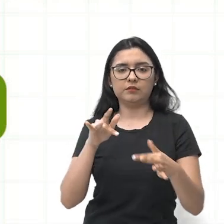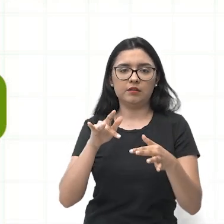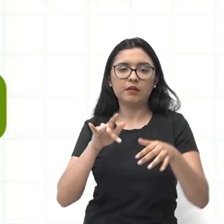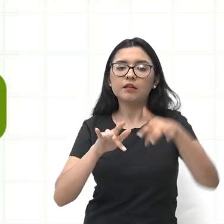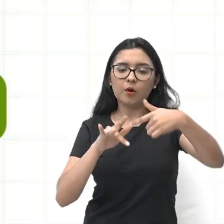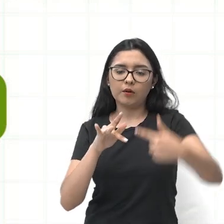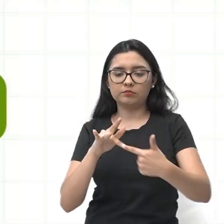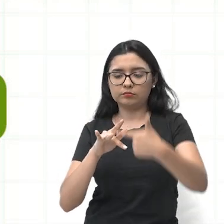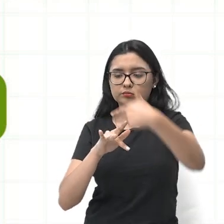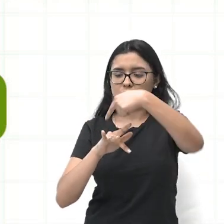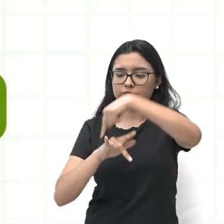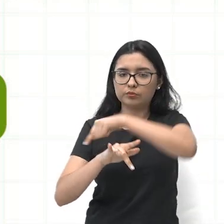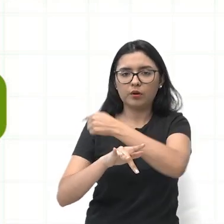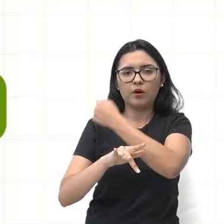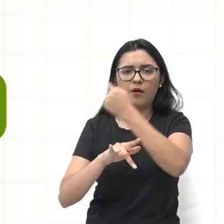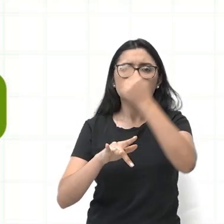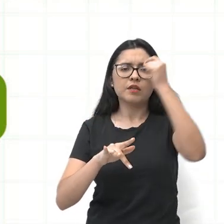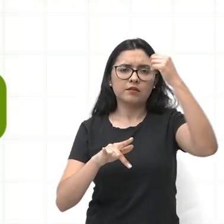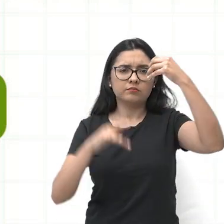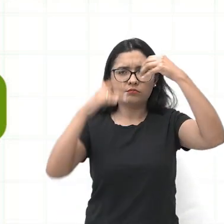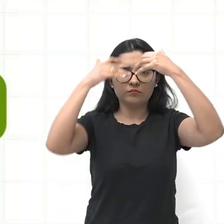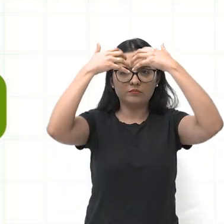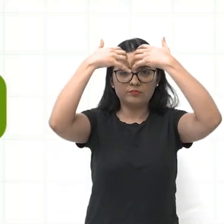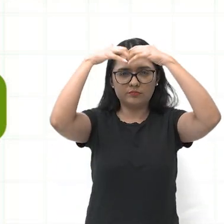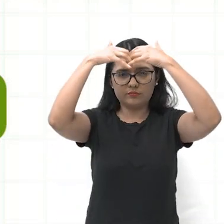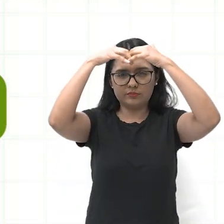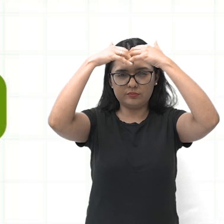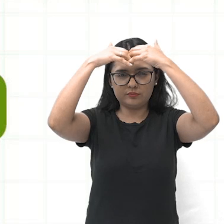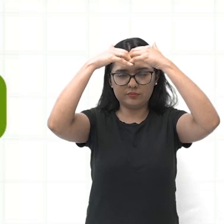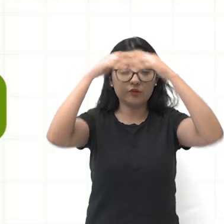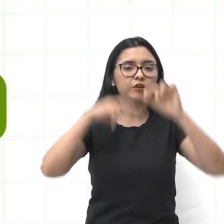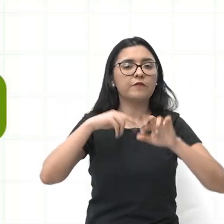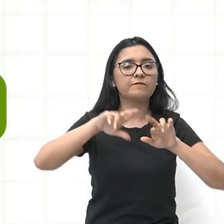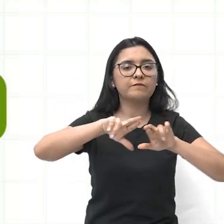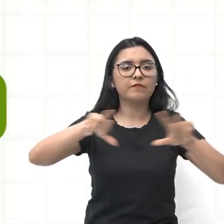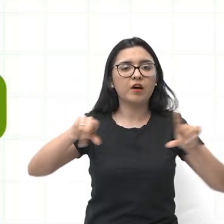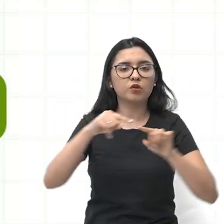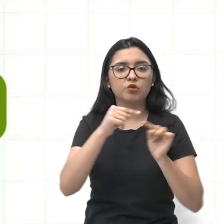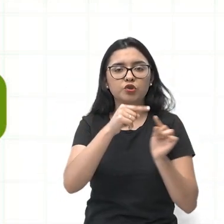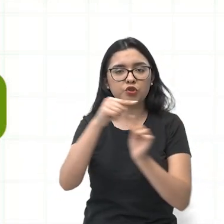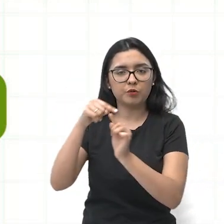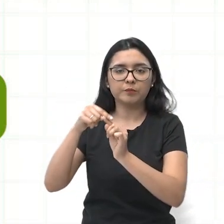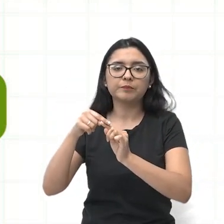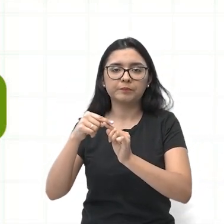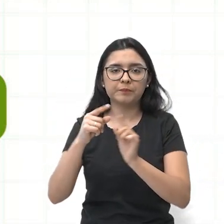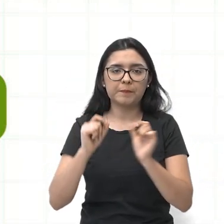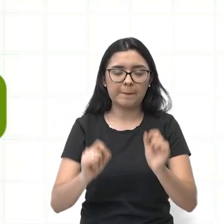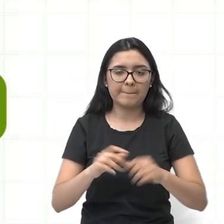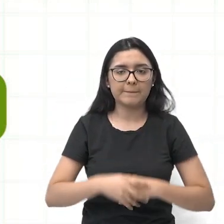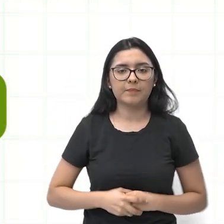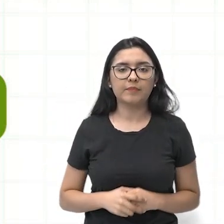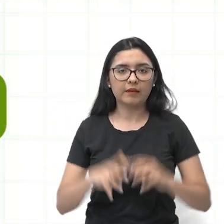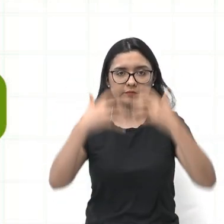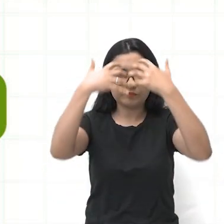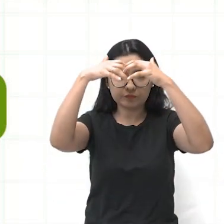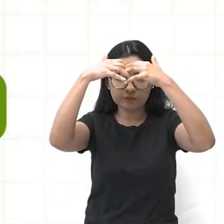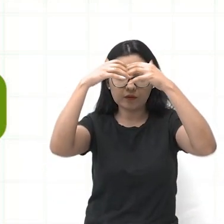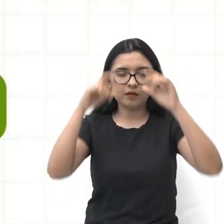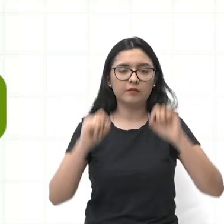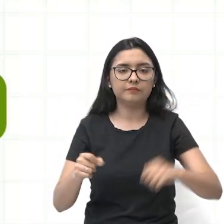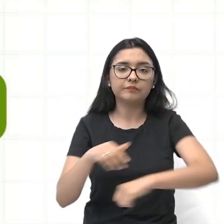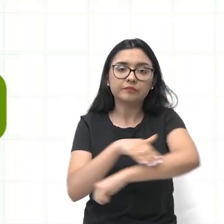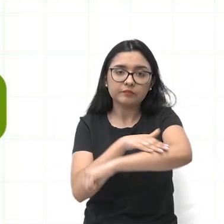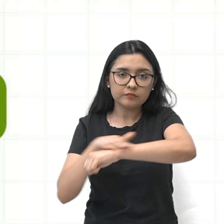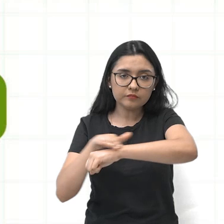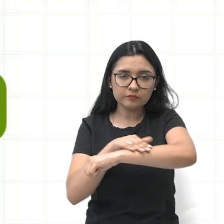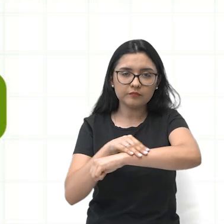ao cérebro através de diferentes tipos de fibras nervosas. A pele é o